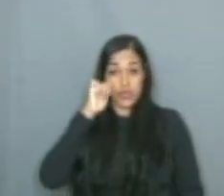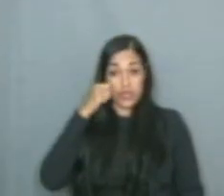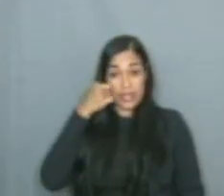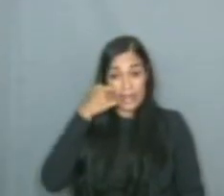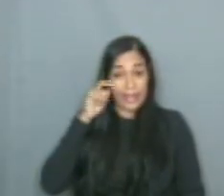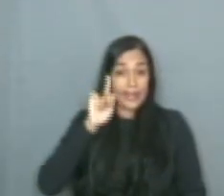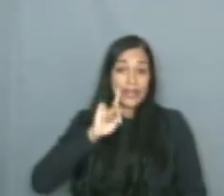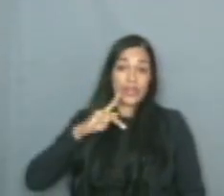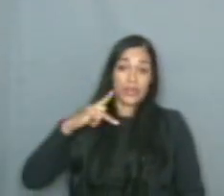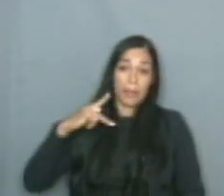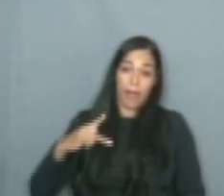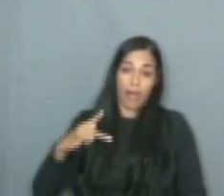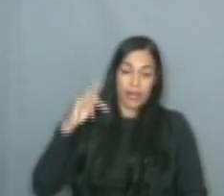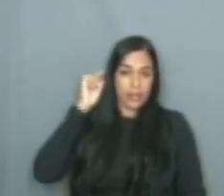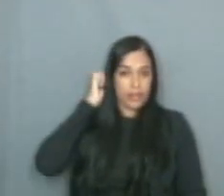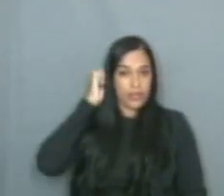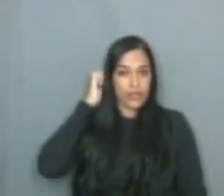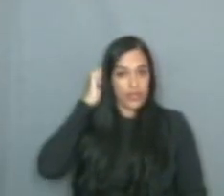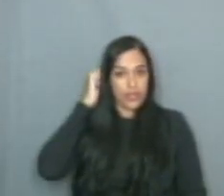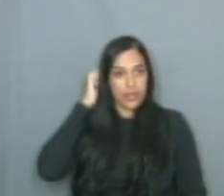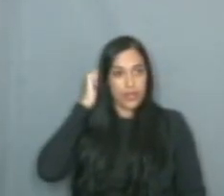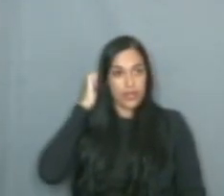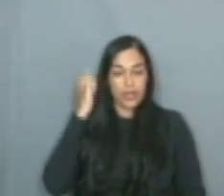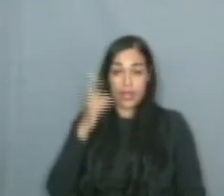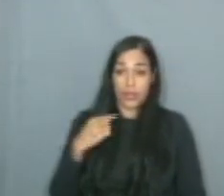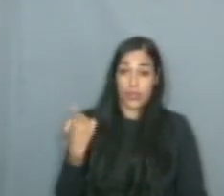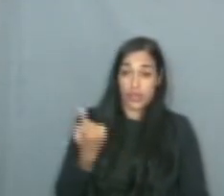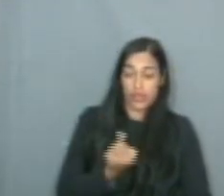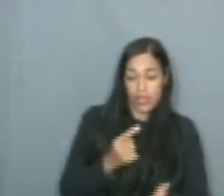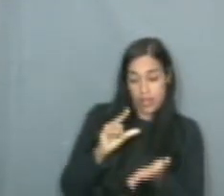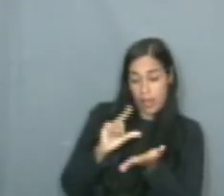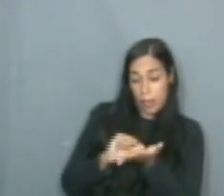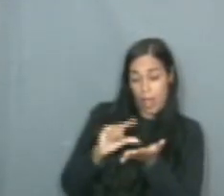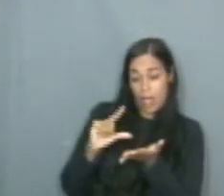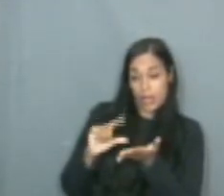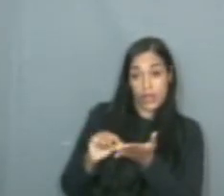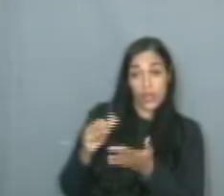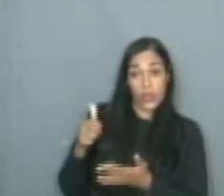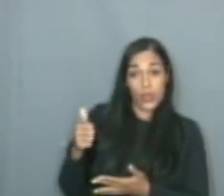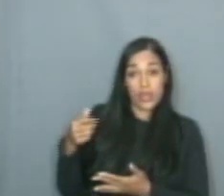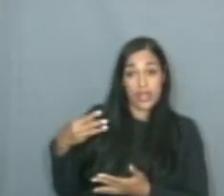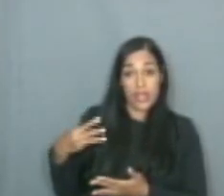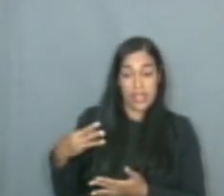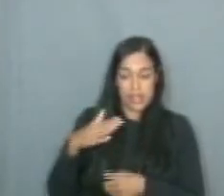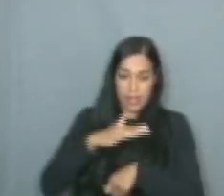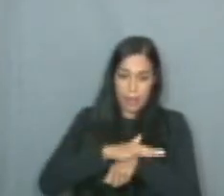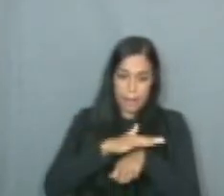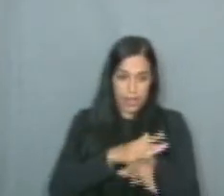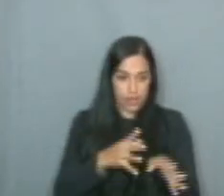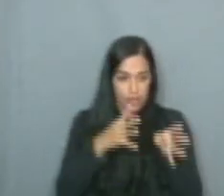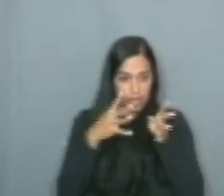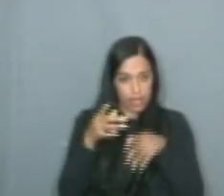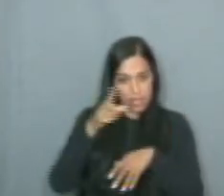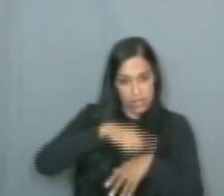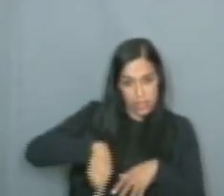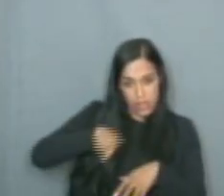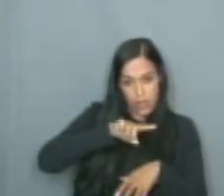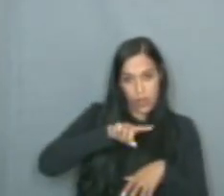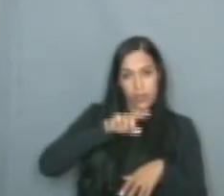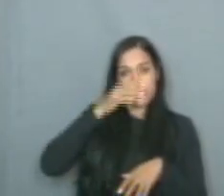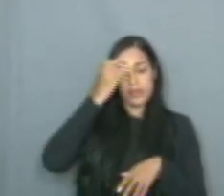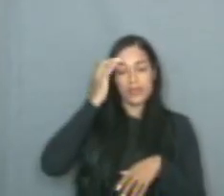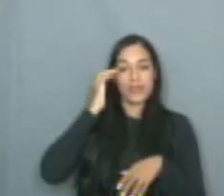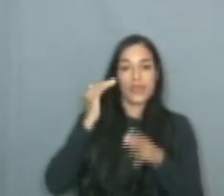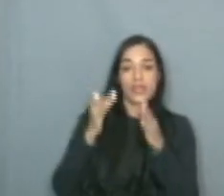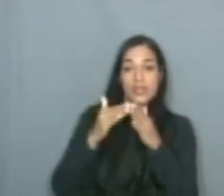pardas autodeclaradas. Quando a gente vai para o artigo 13, prestem bem atenção, vereadores e vereadoras, que será pedido destaque